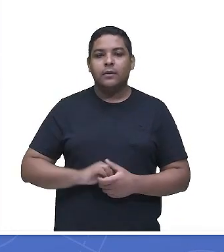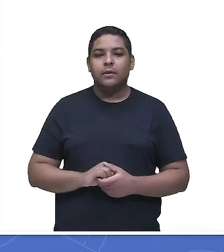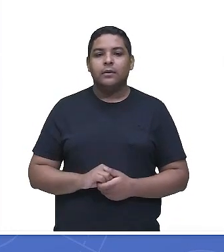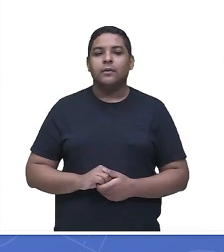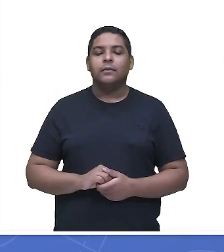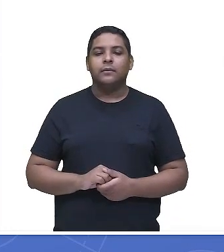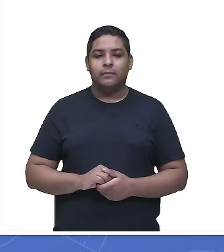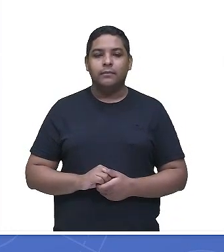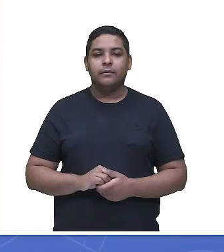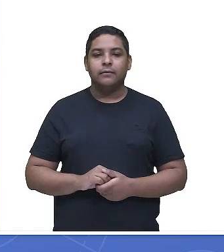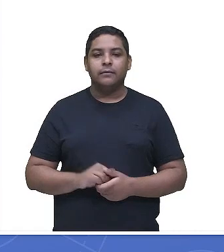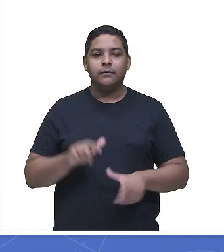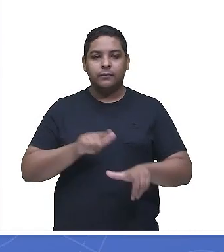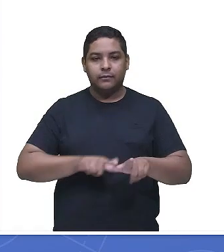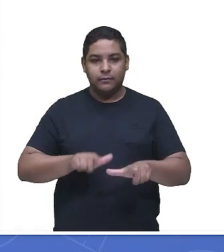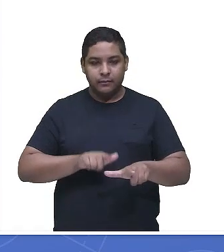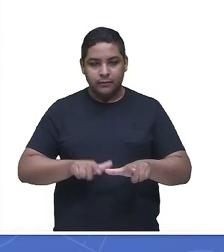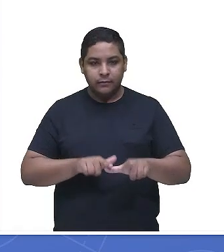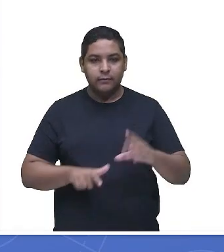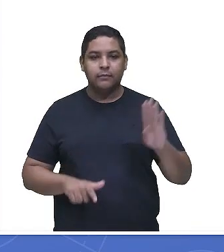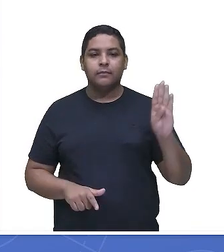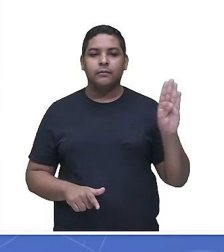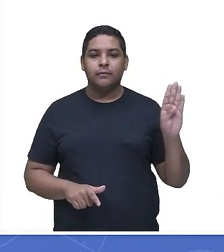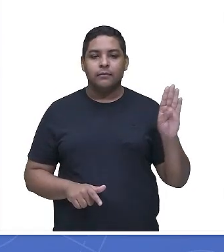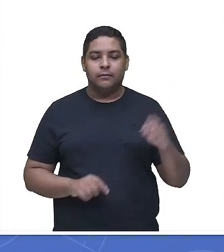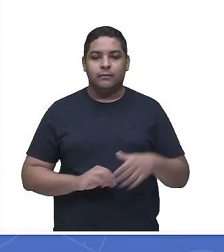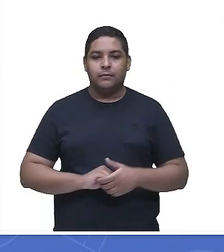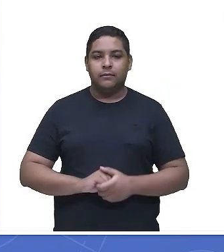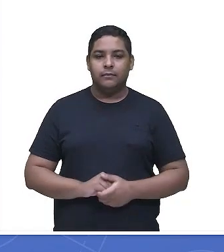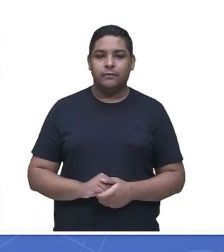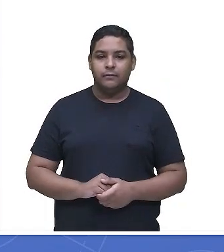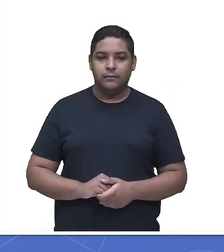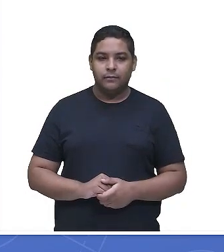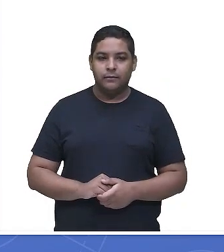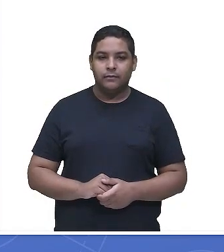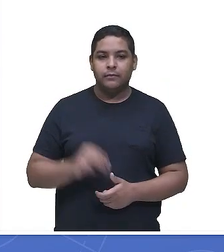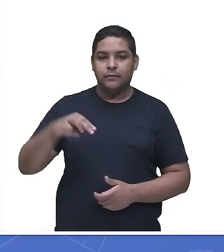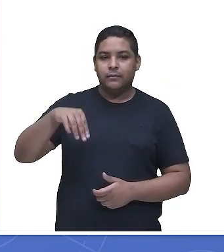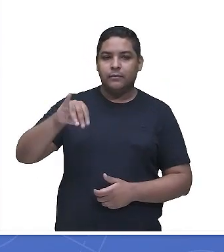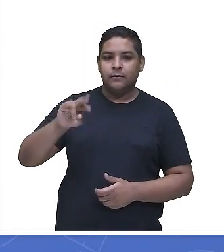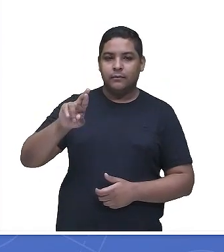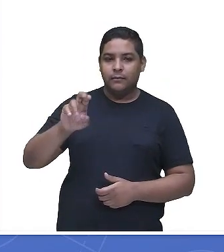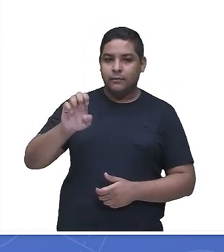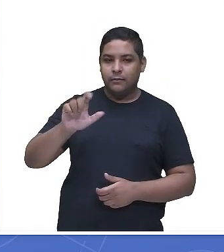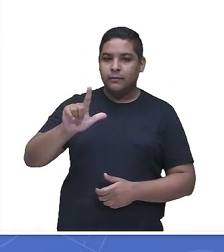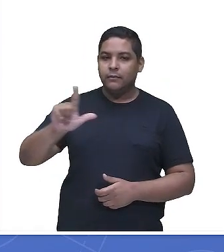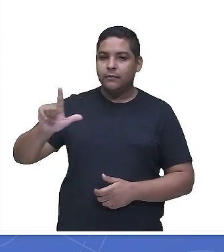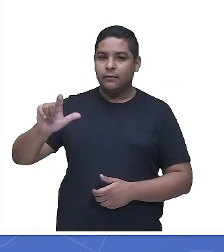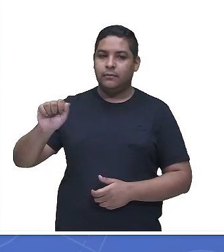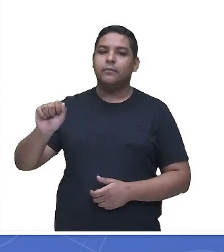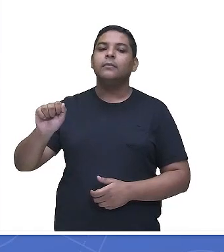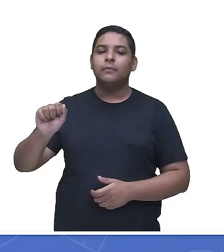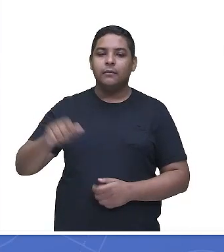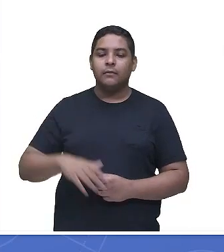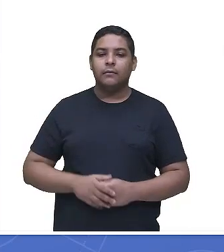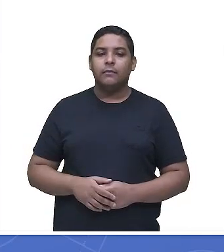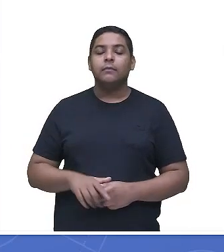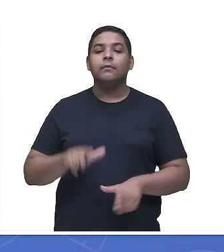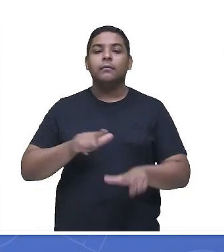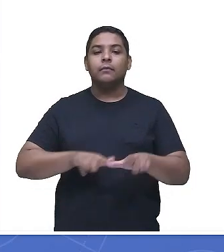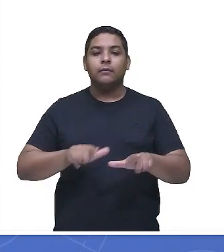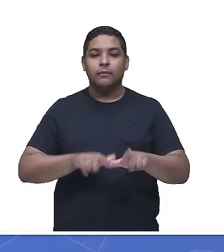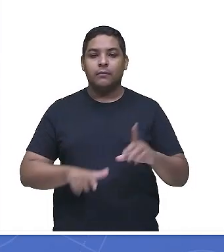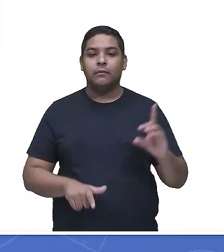B. Flexibilidade, muito bom. A Mirella também disse, professora, é a letra D?